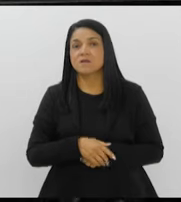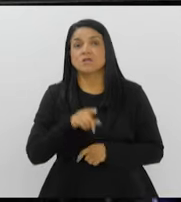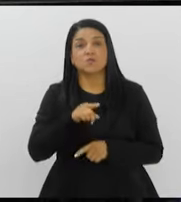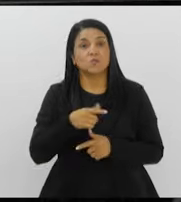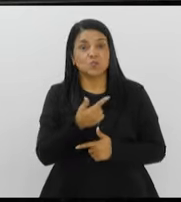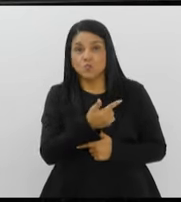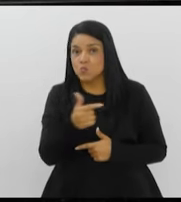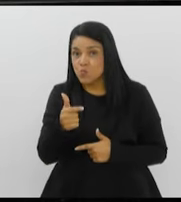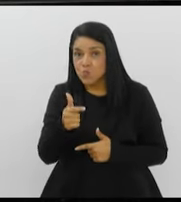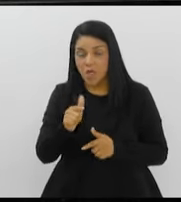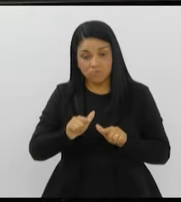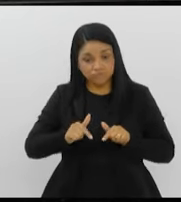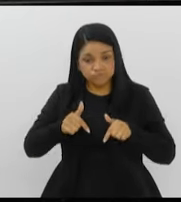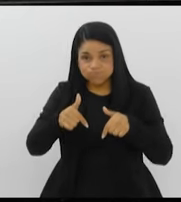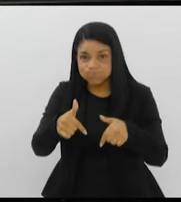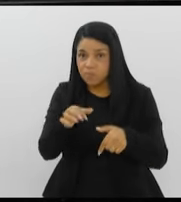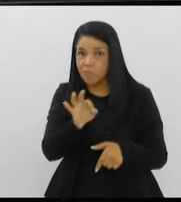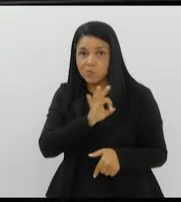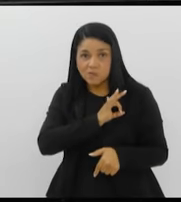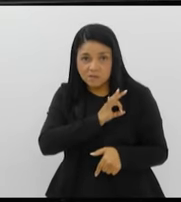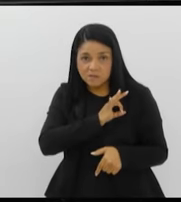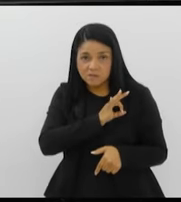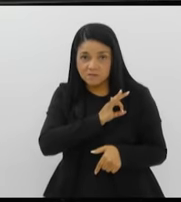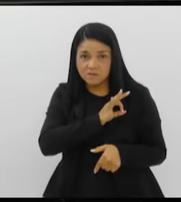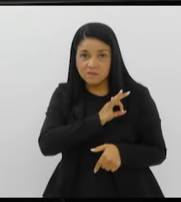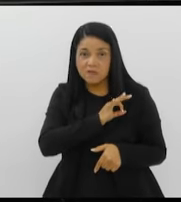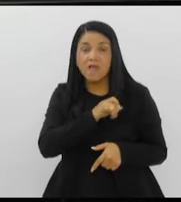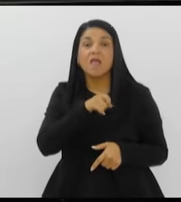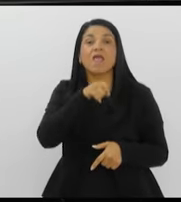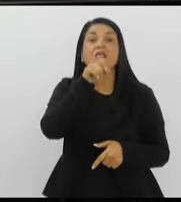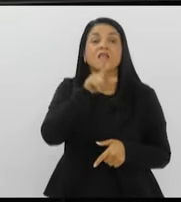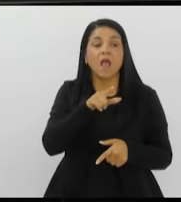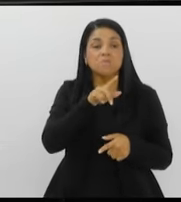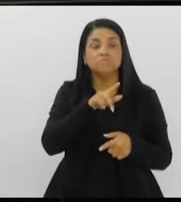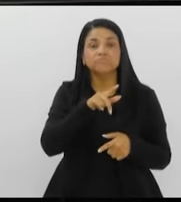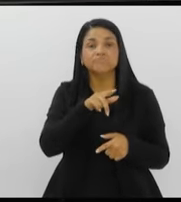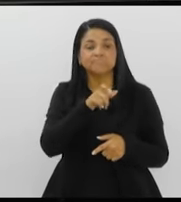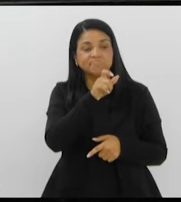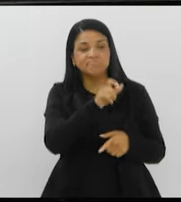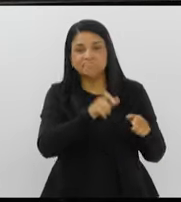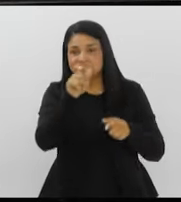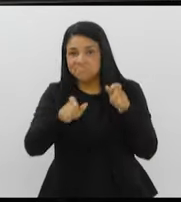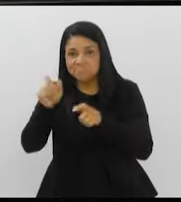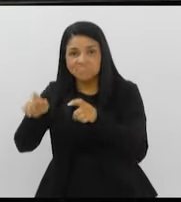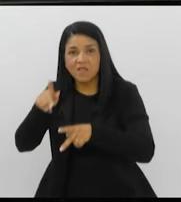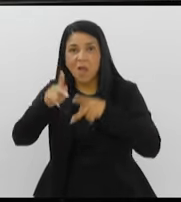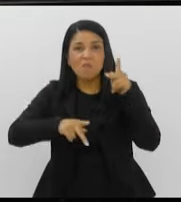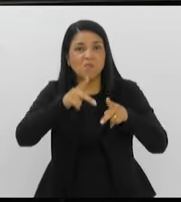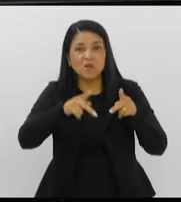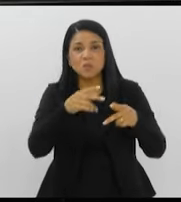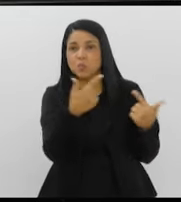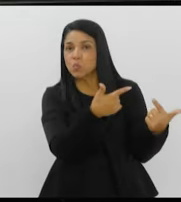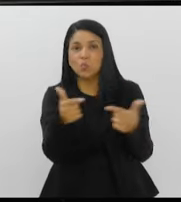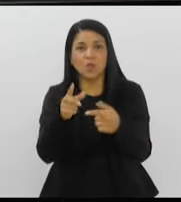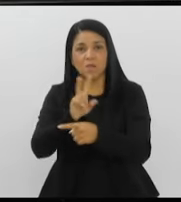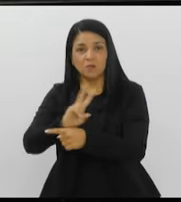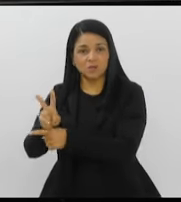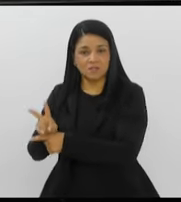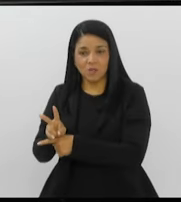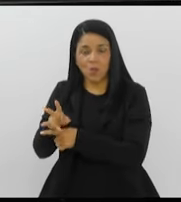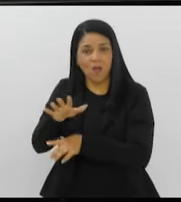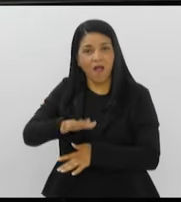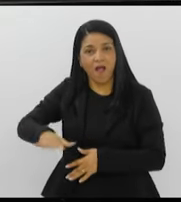há operação policial, quem fica desprotegido são vocês que vivem nessas